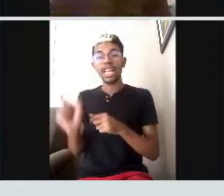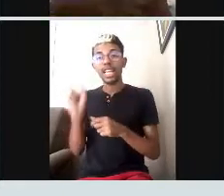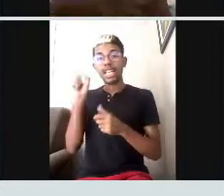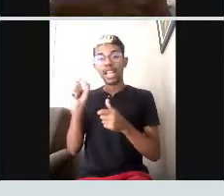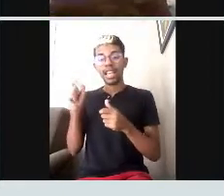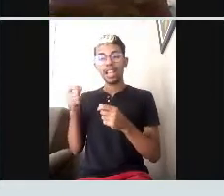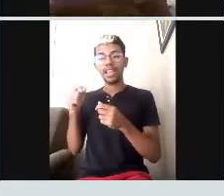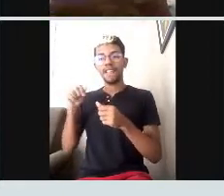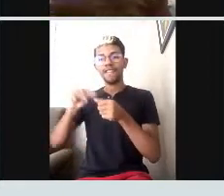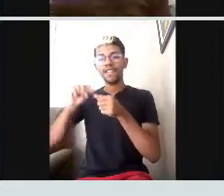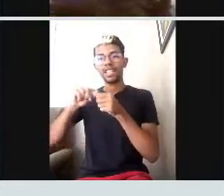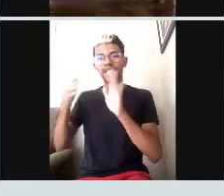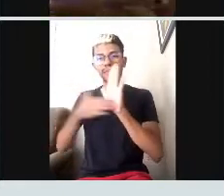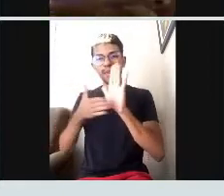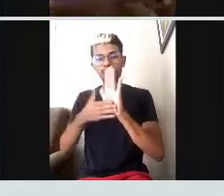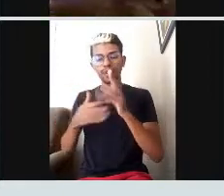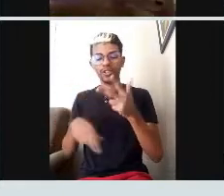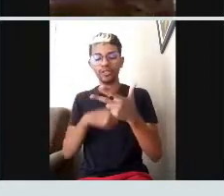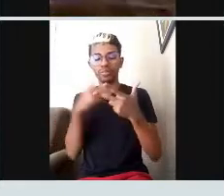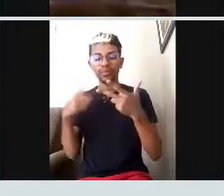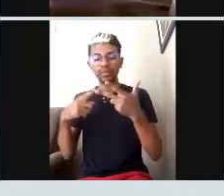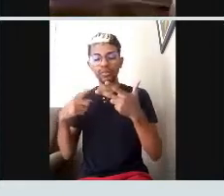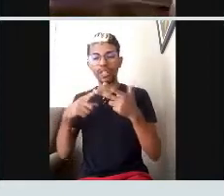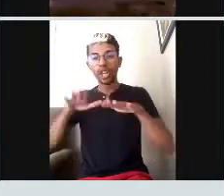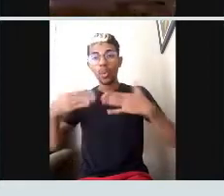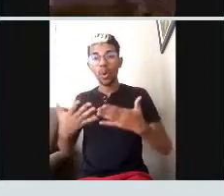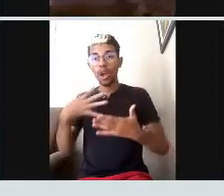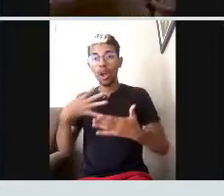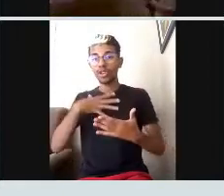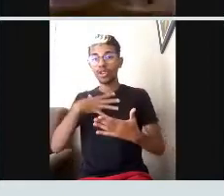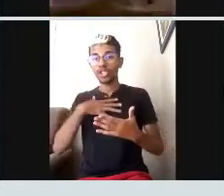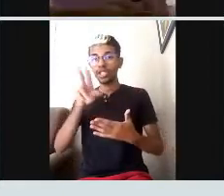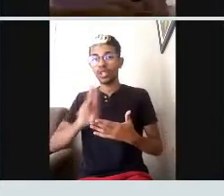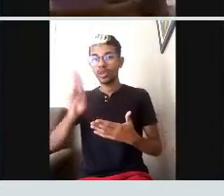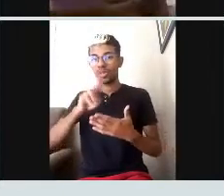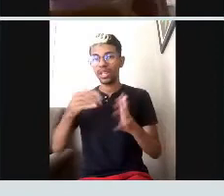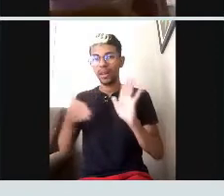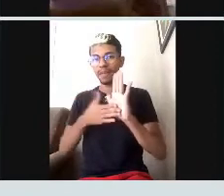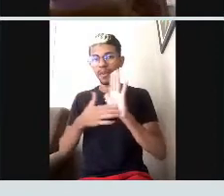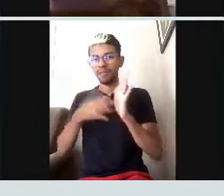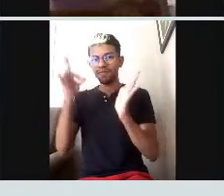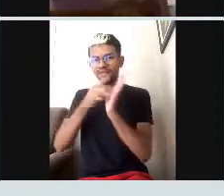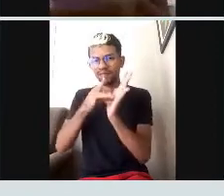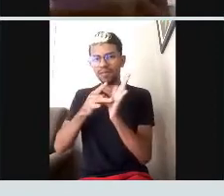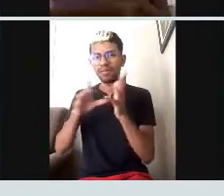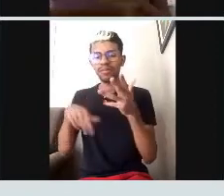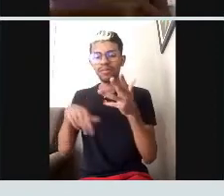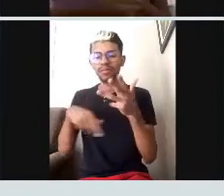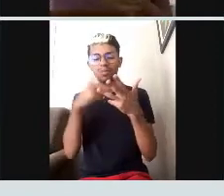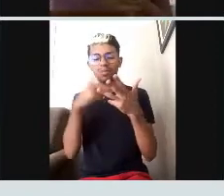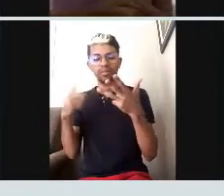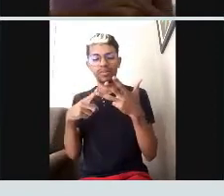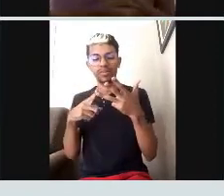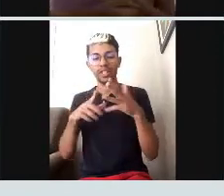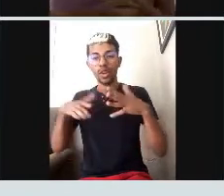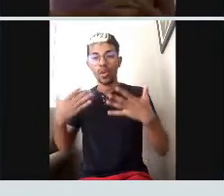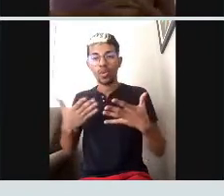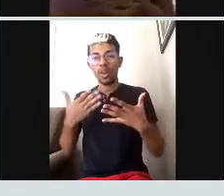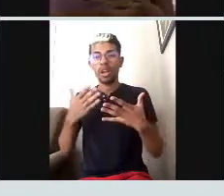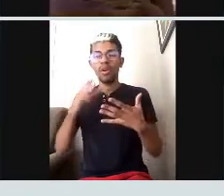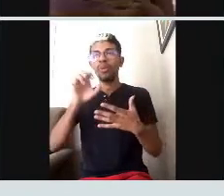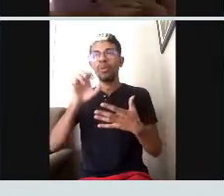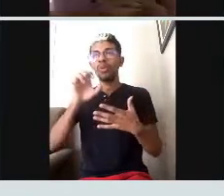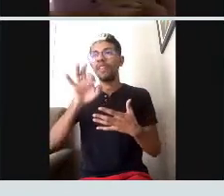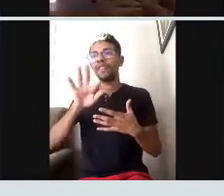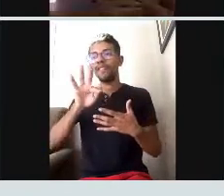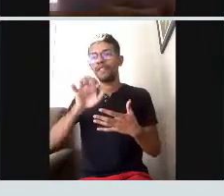ser o meio, né? Qual vai ser o modo de eu viabilizar? Qual é o modo de eu aplicar essa proposta? Qual é o efeito, né? O